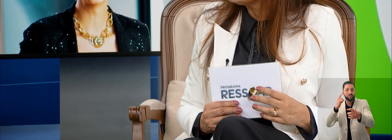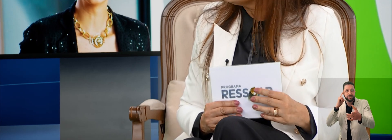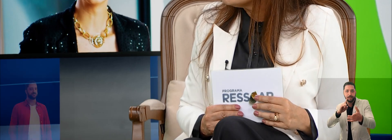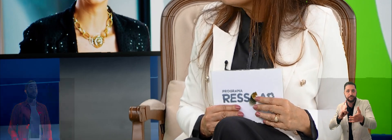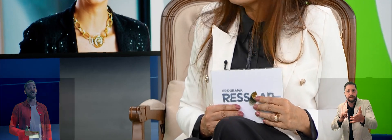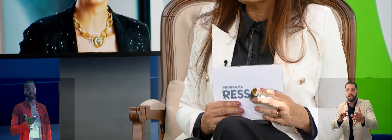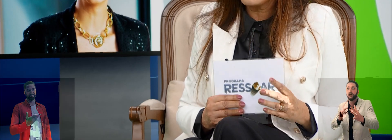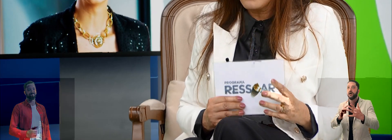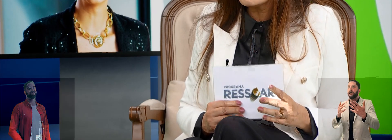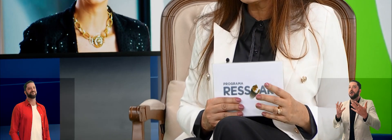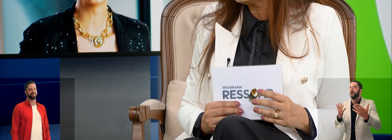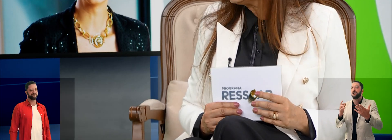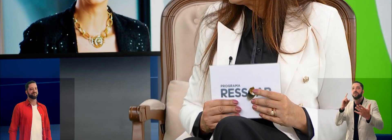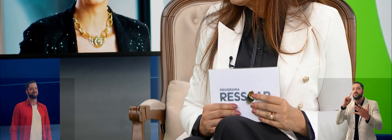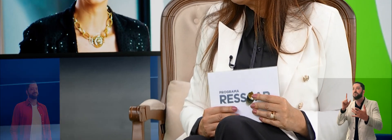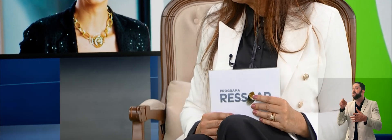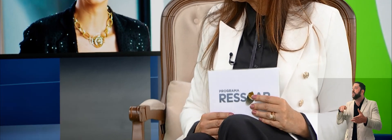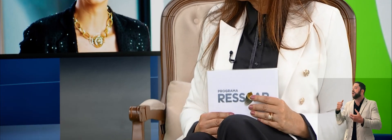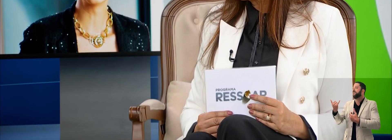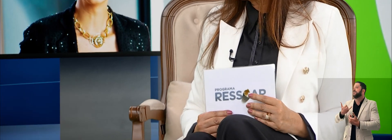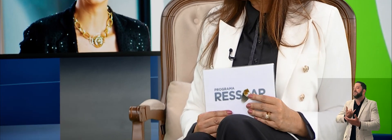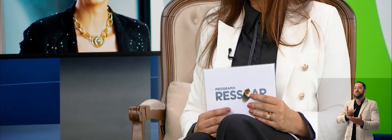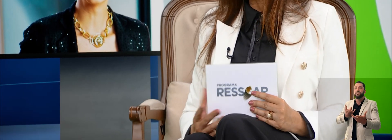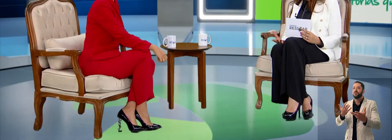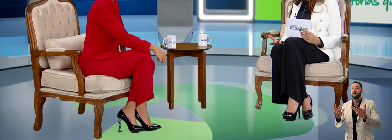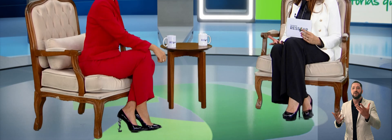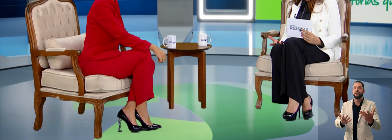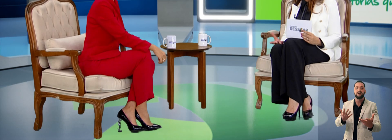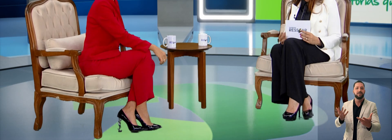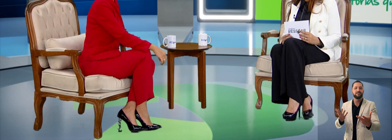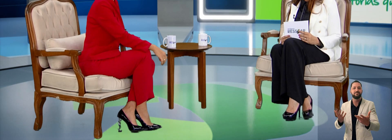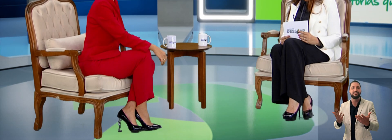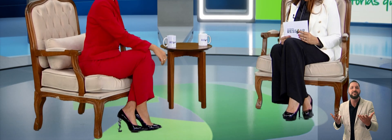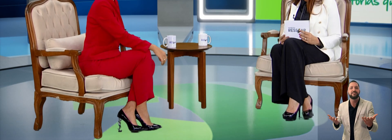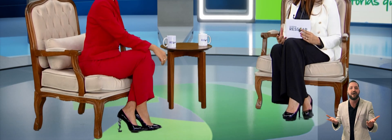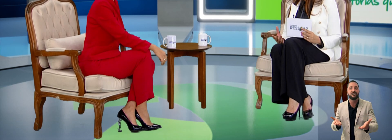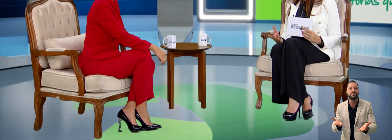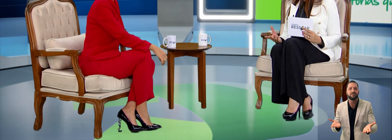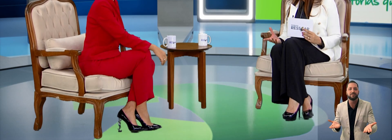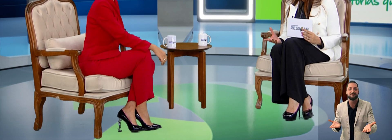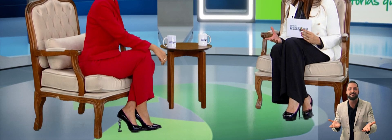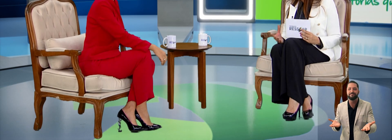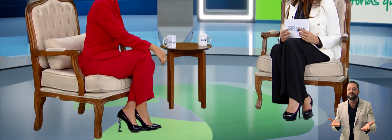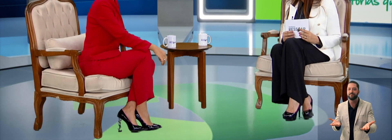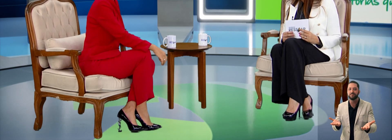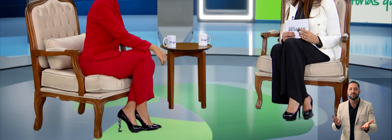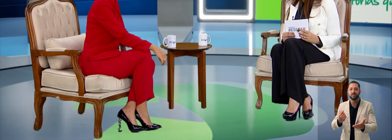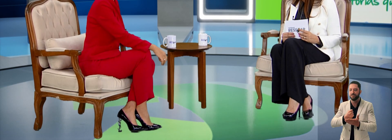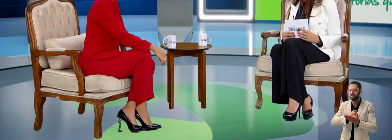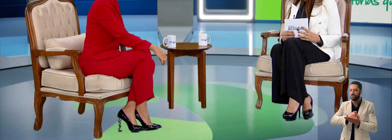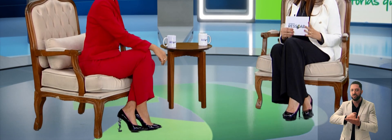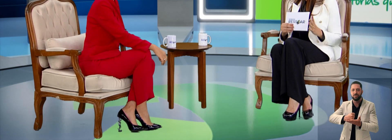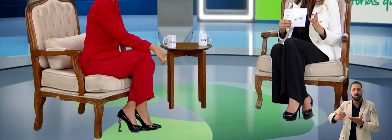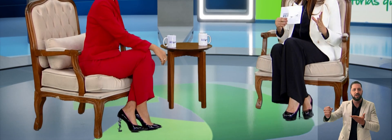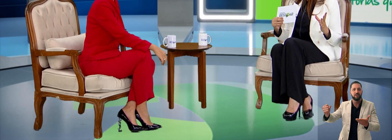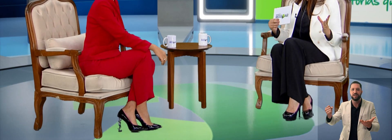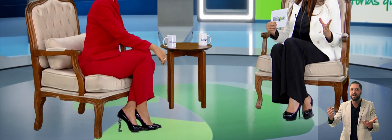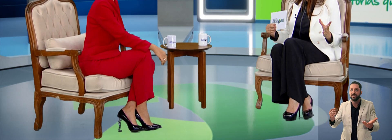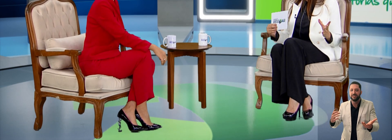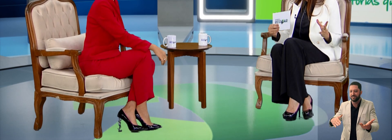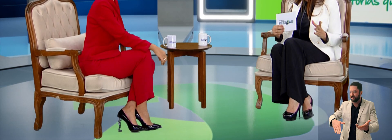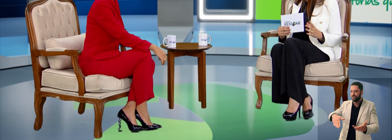não sabia disso e com certeza é uma informação que as pessoas não têm. Como é que ela faz agora que o negócio